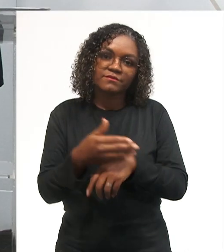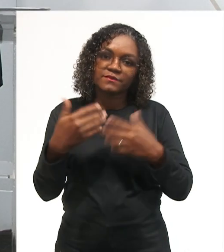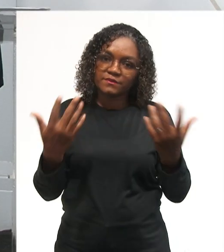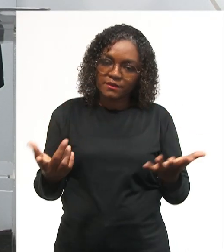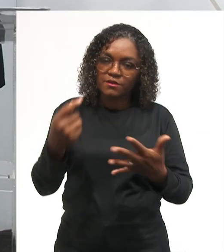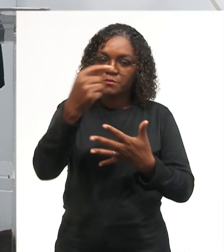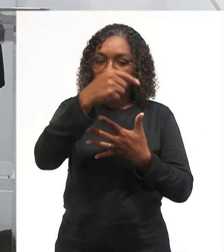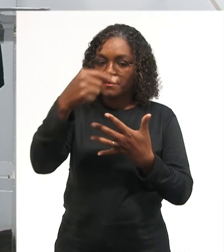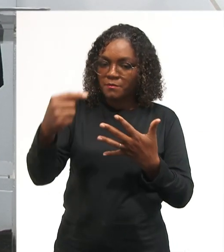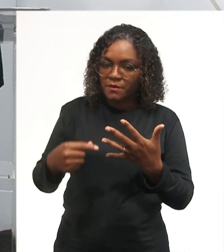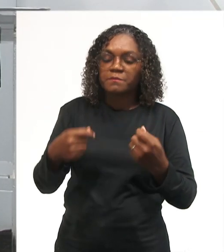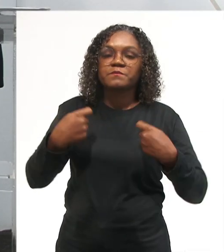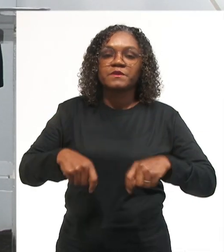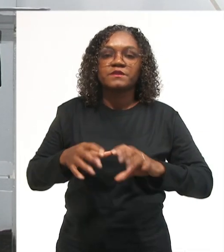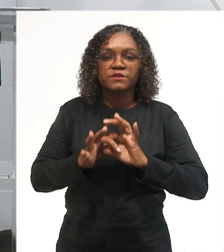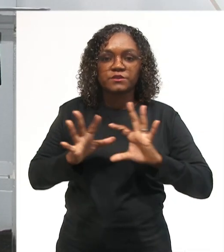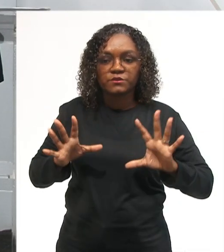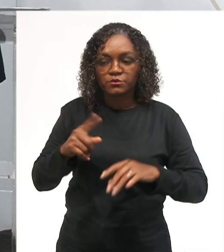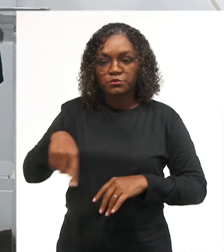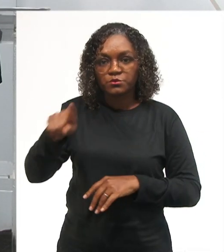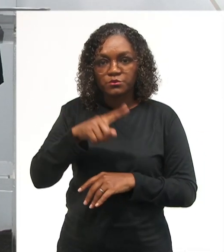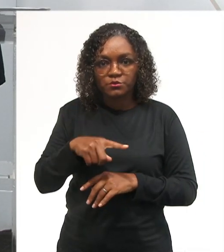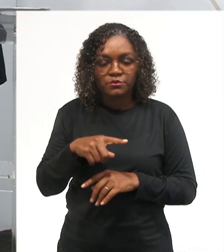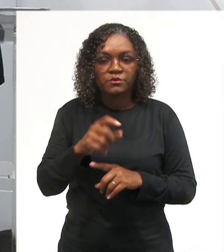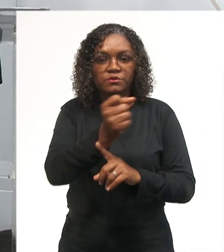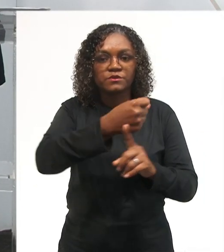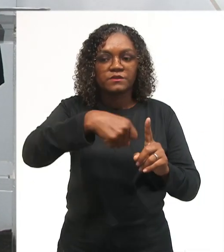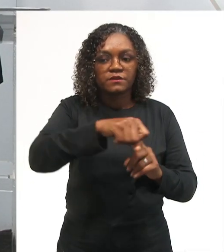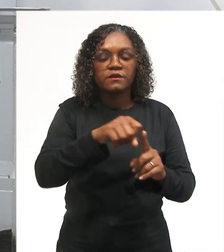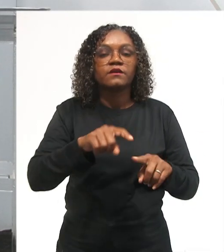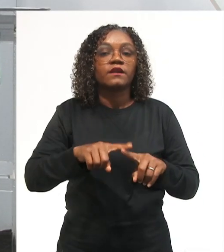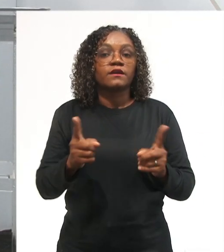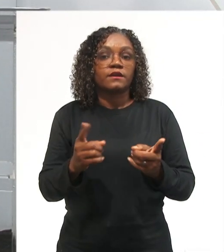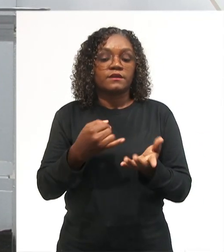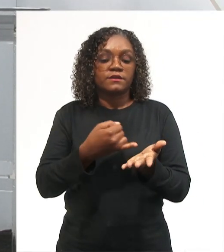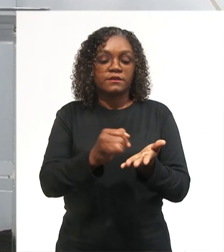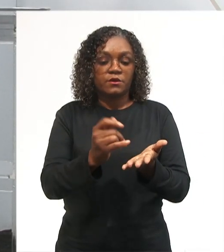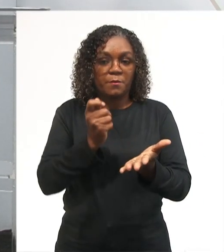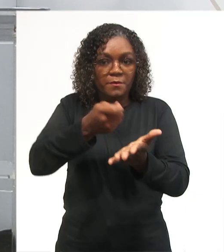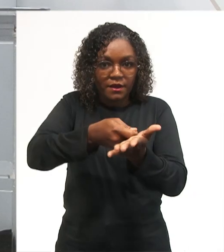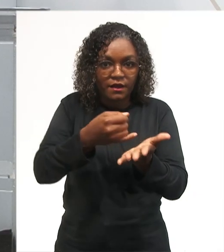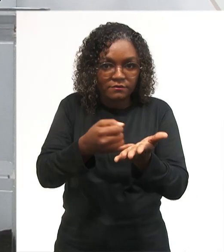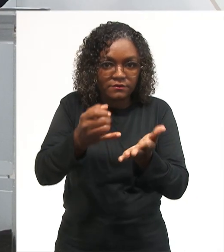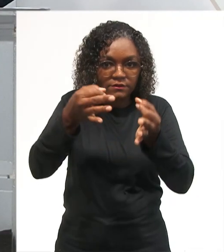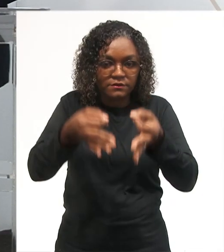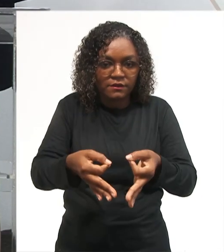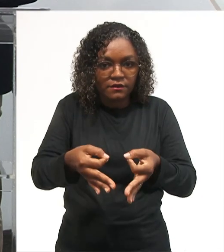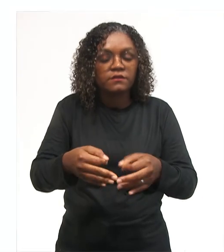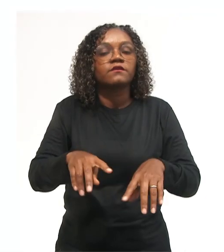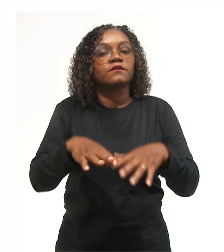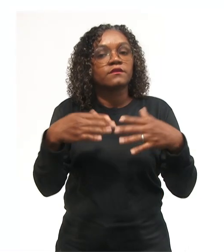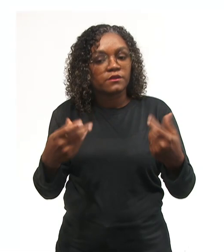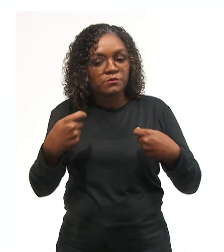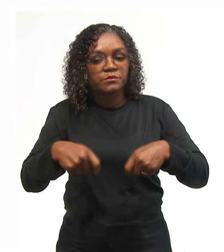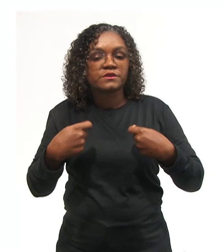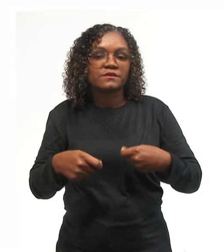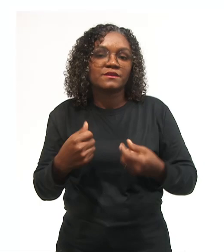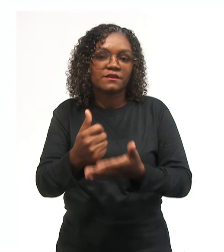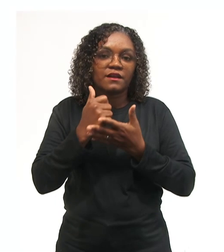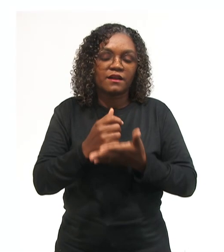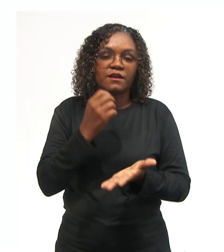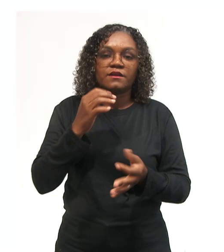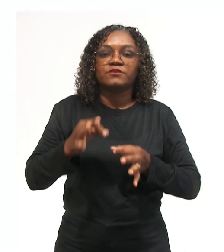está disponível a todos. Eu posso não precisar, pago meus impostos, mas no momento que eu precisar, ela está lá. Tá? E responder